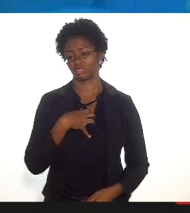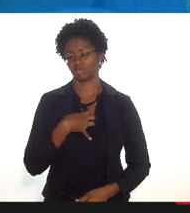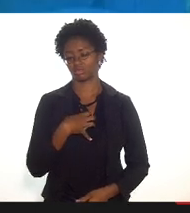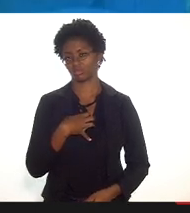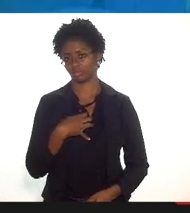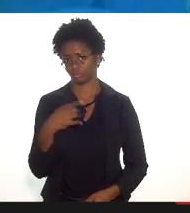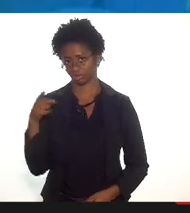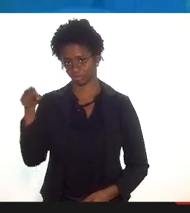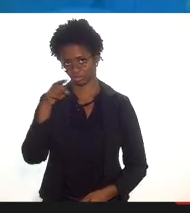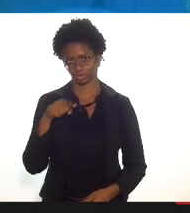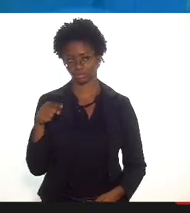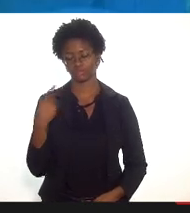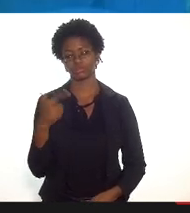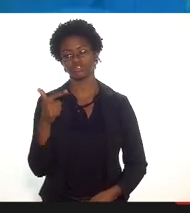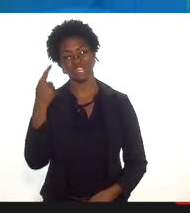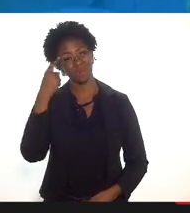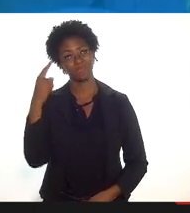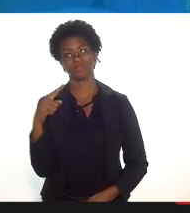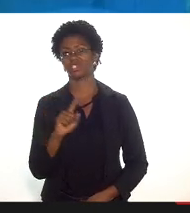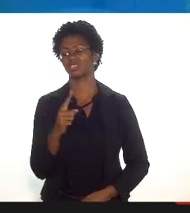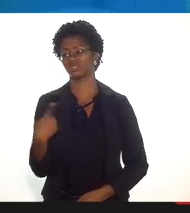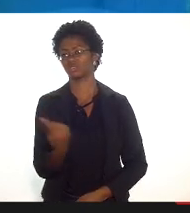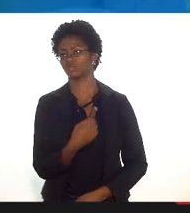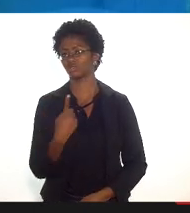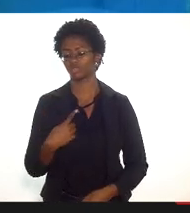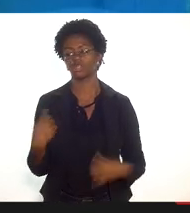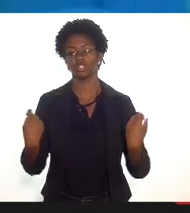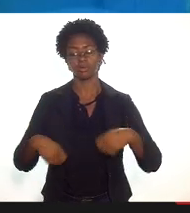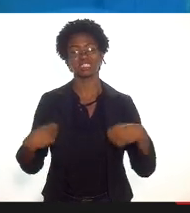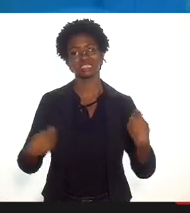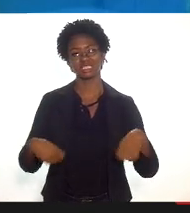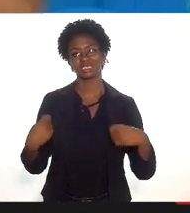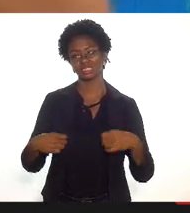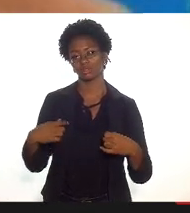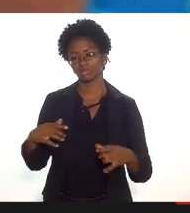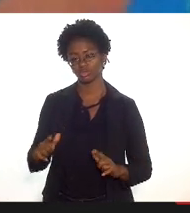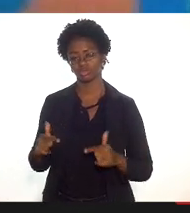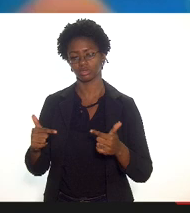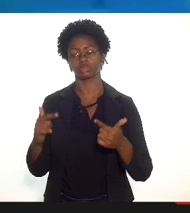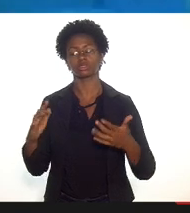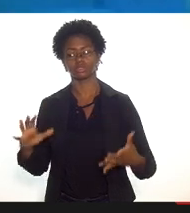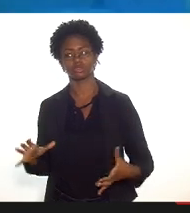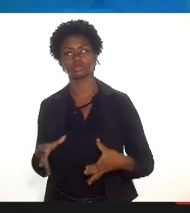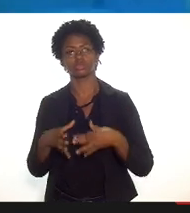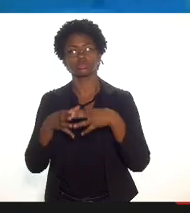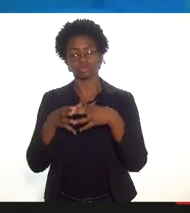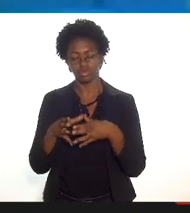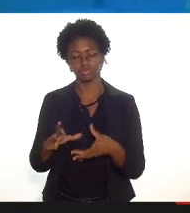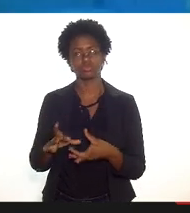caras. Esses caras não têm sensibilidade. E nós precisamos ter uma ação conjunta, junto com o Ministério